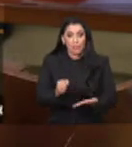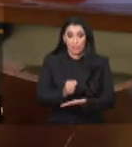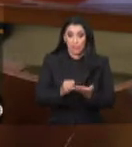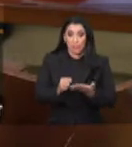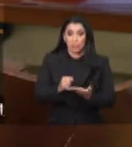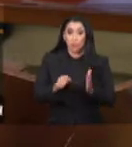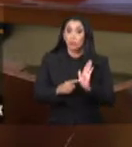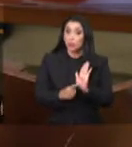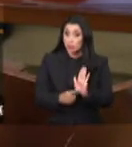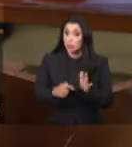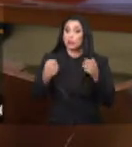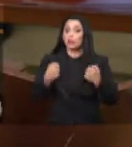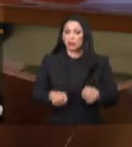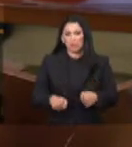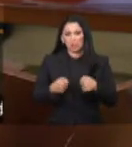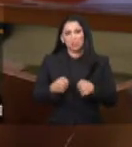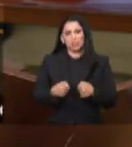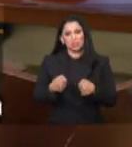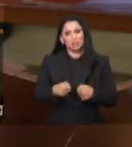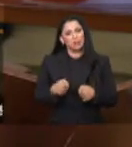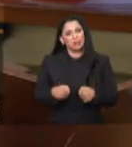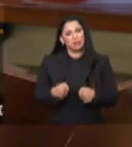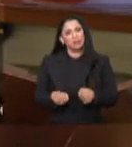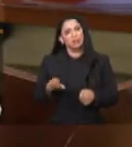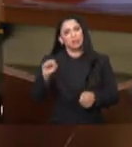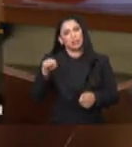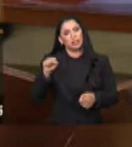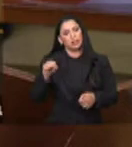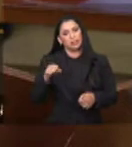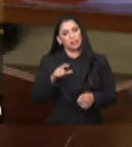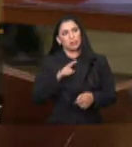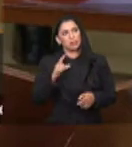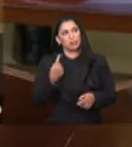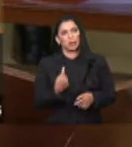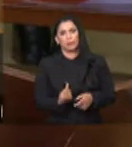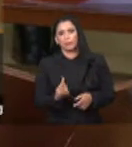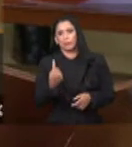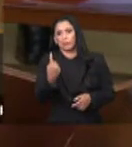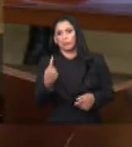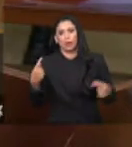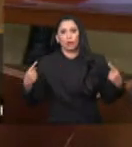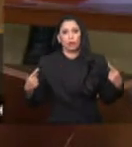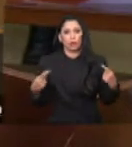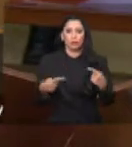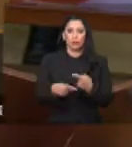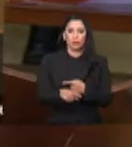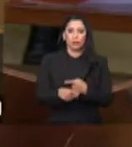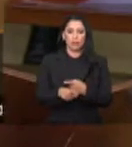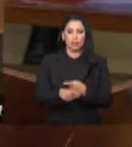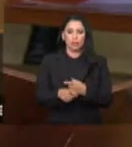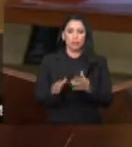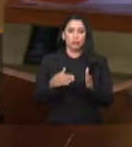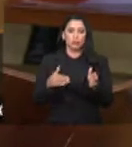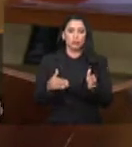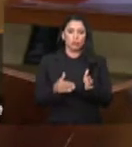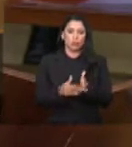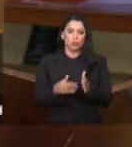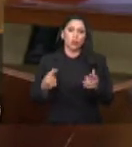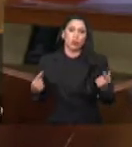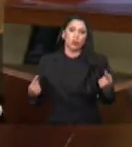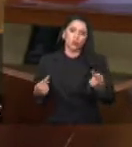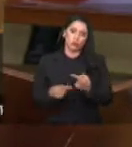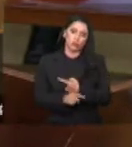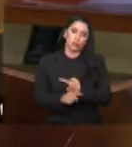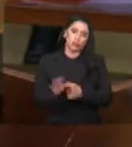que era preciso sim ter pelo menos uma controvérsia julgamento de ação sobre a